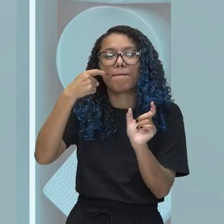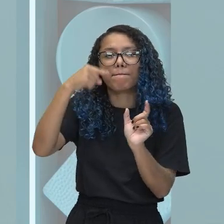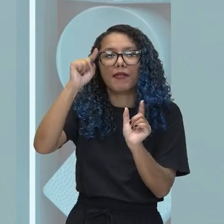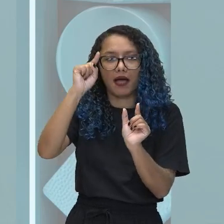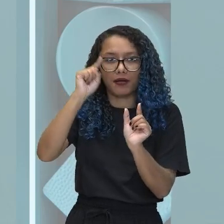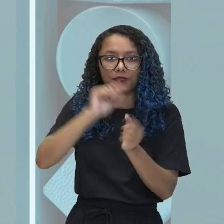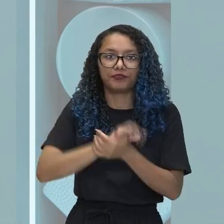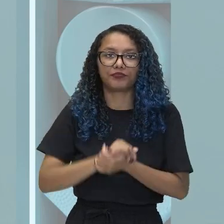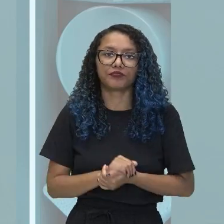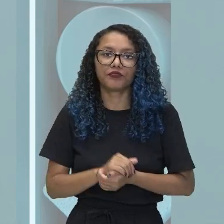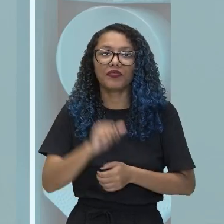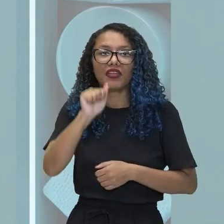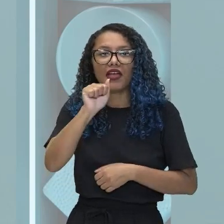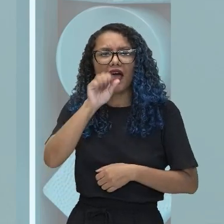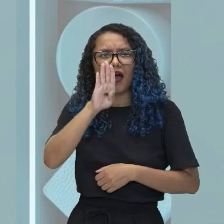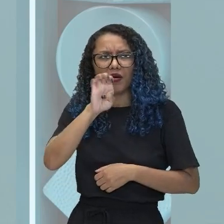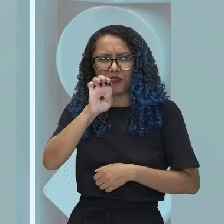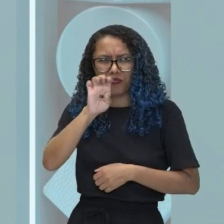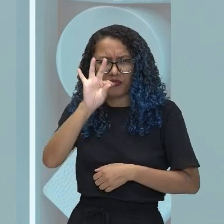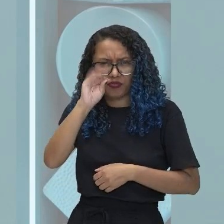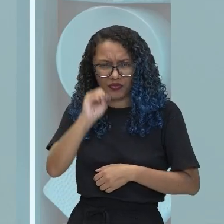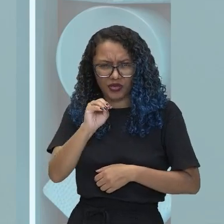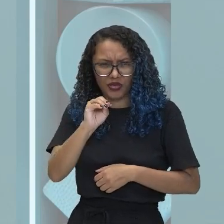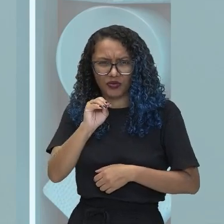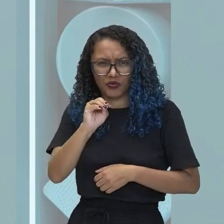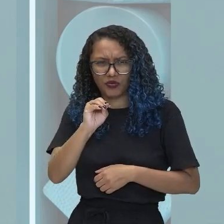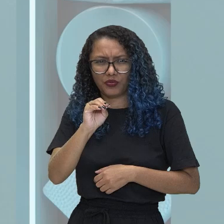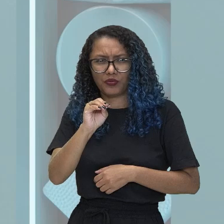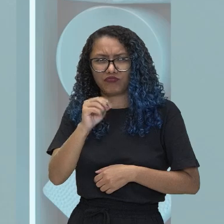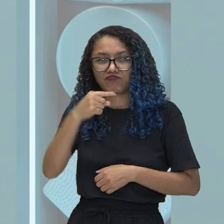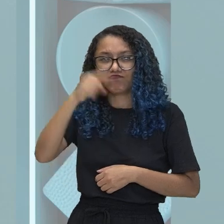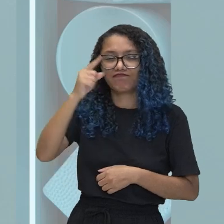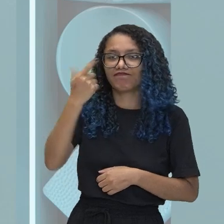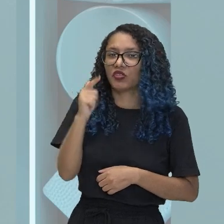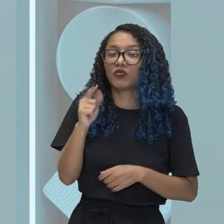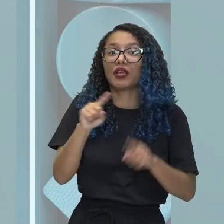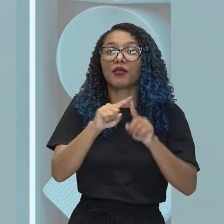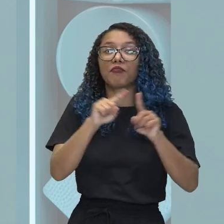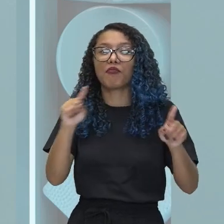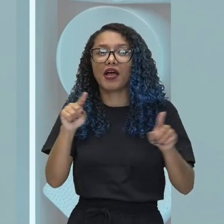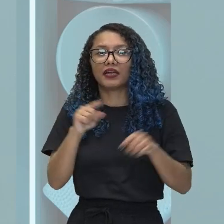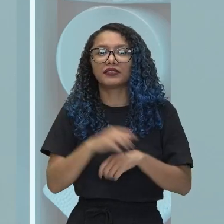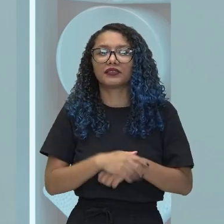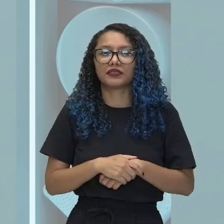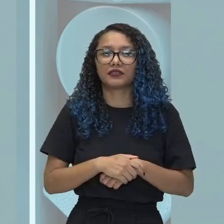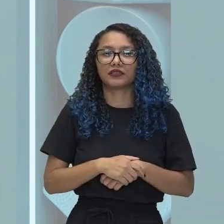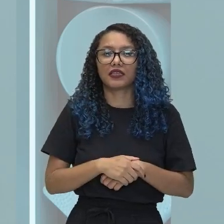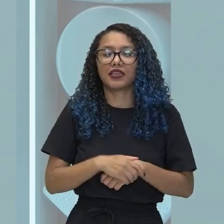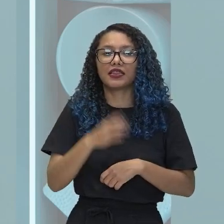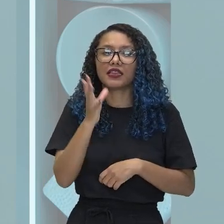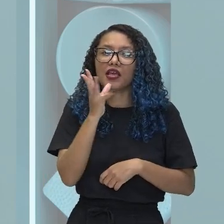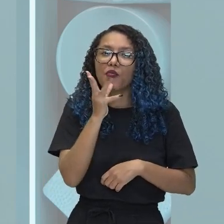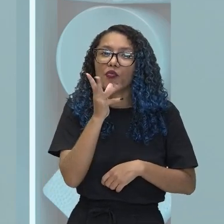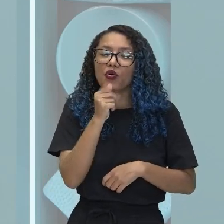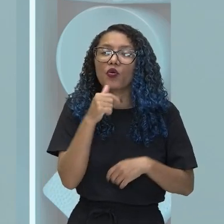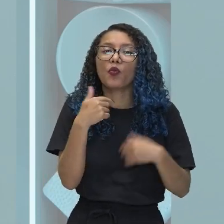acento Mas é claro né abeto eu demorei mais tempo no B